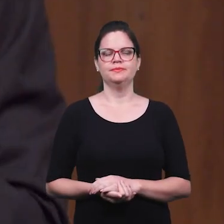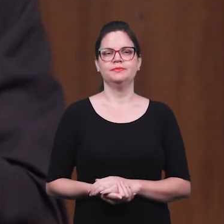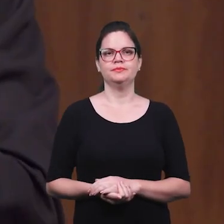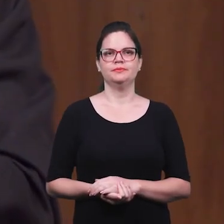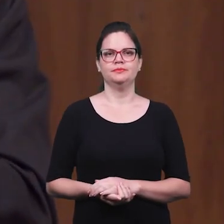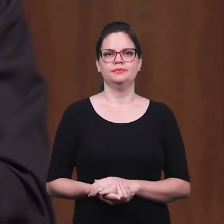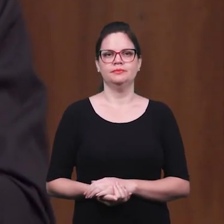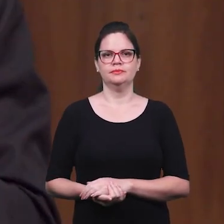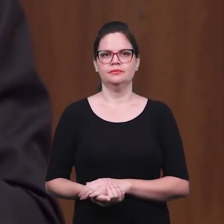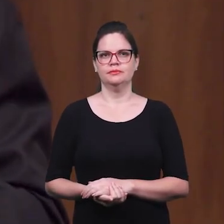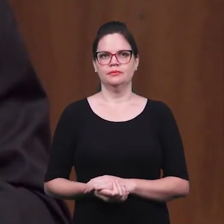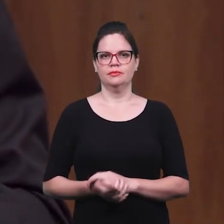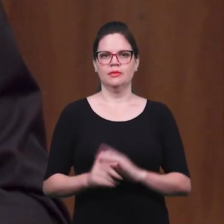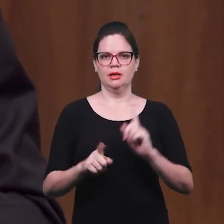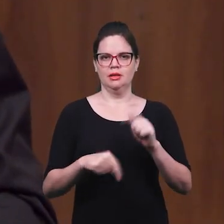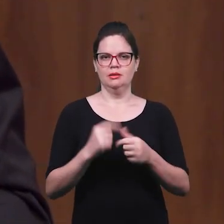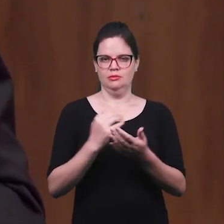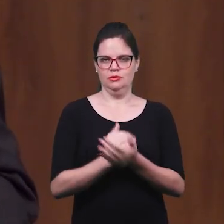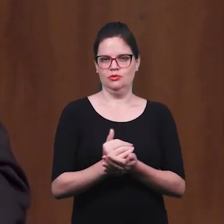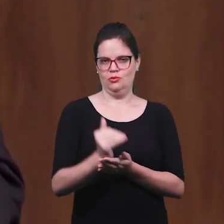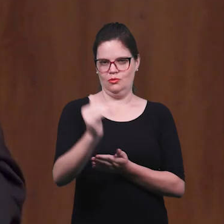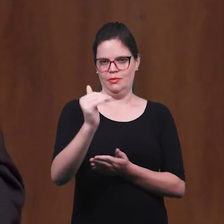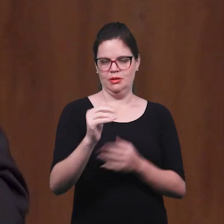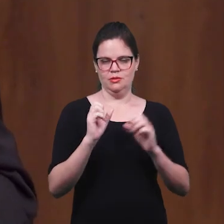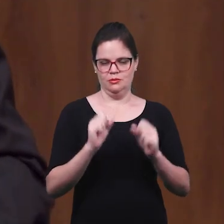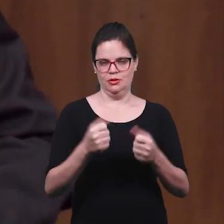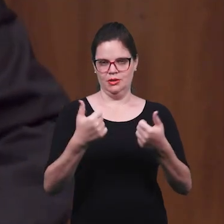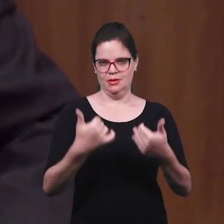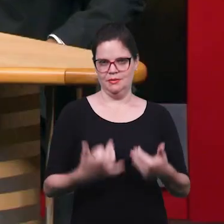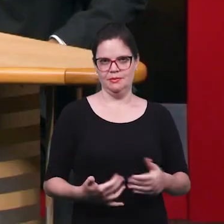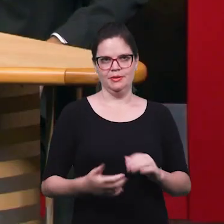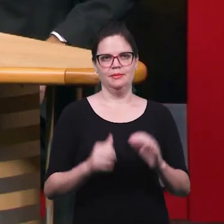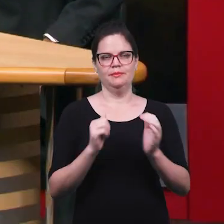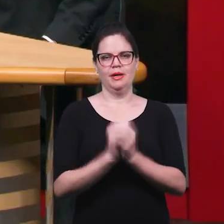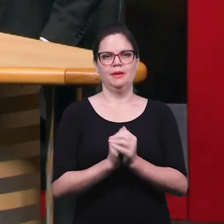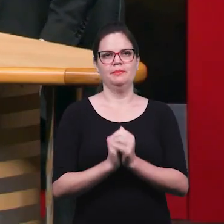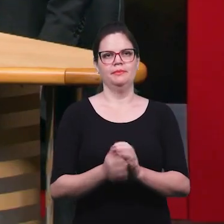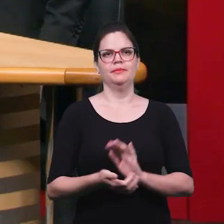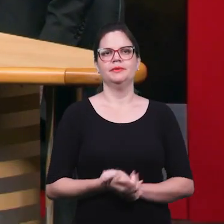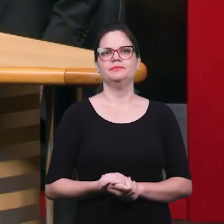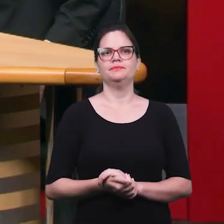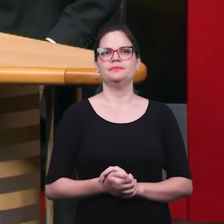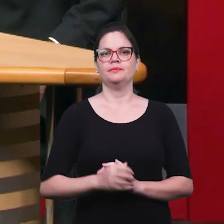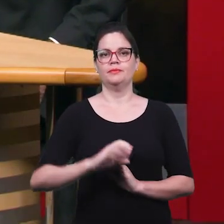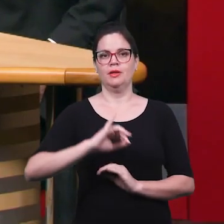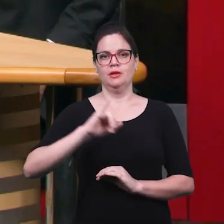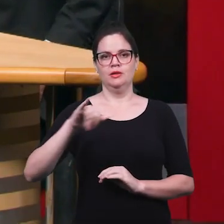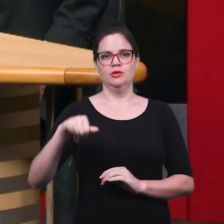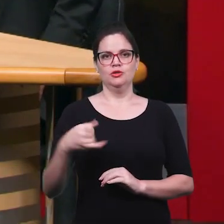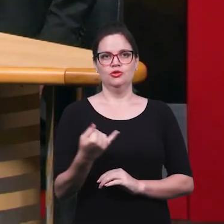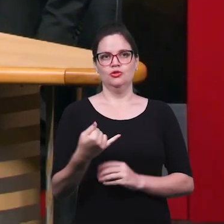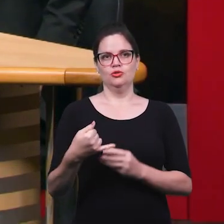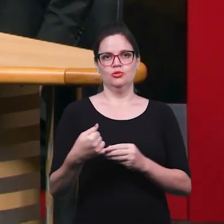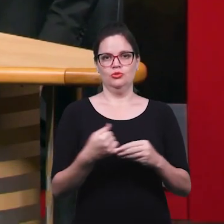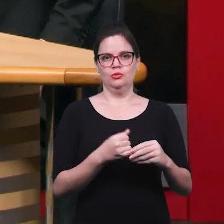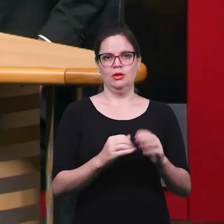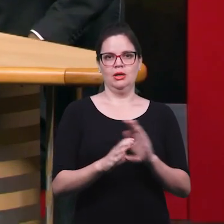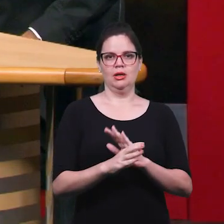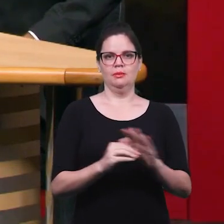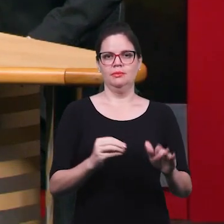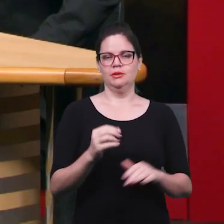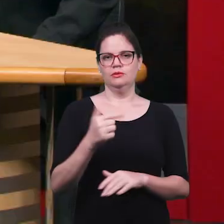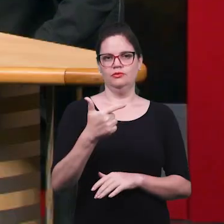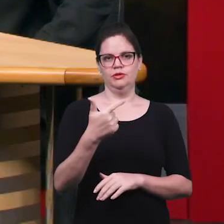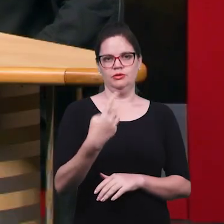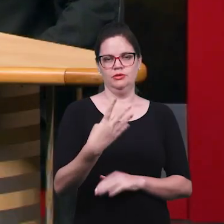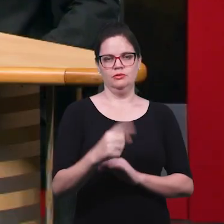fazer uma palavra introdutória. Amém. Nosso tema encontra-se em Josué capítulo 24, verso